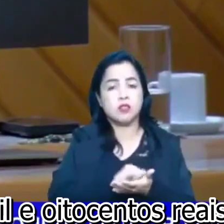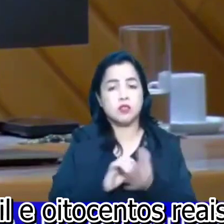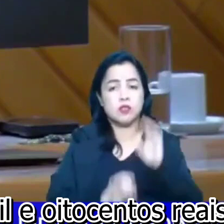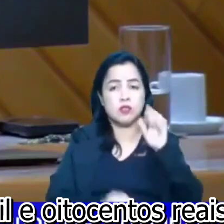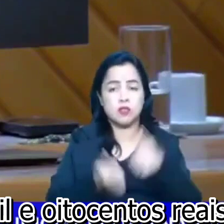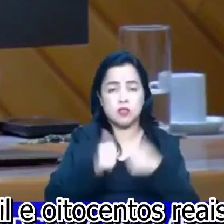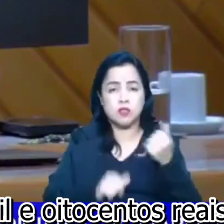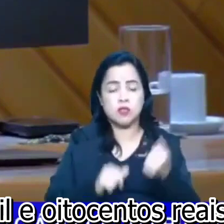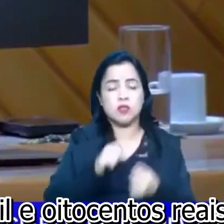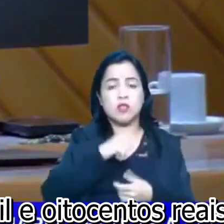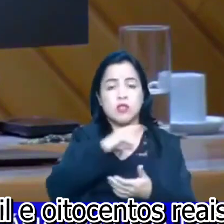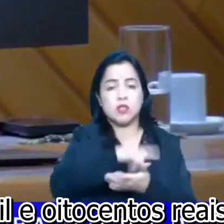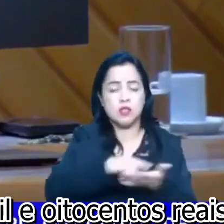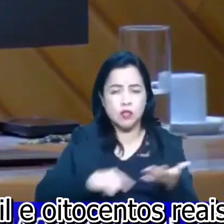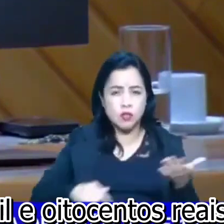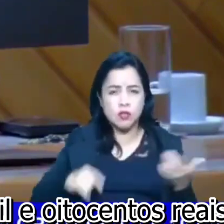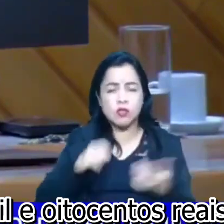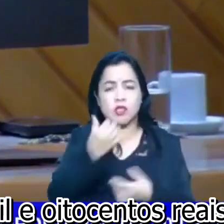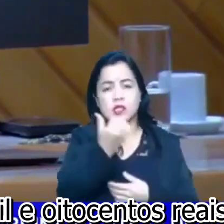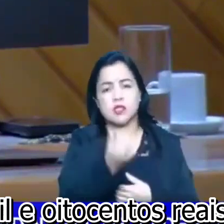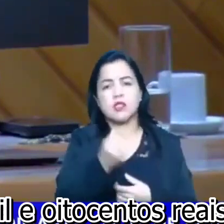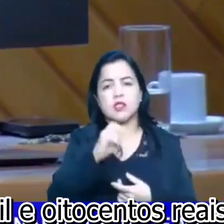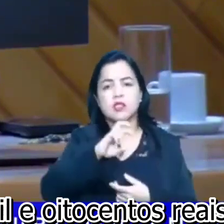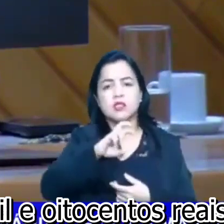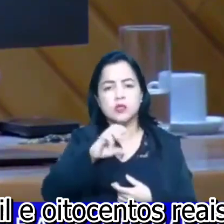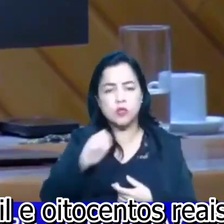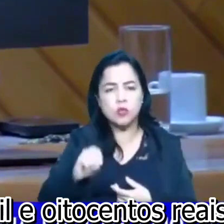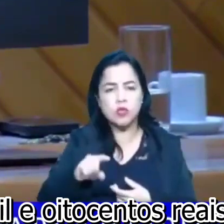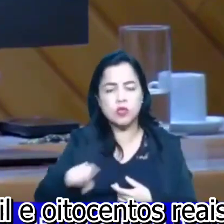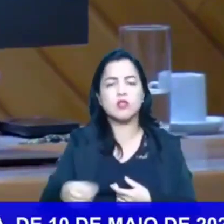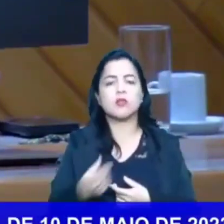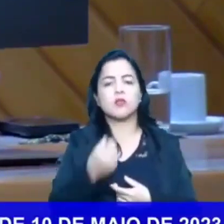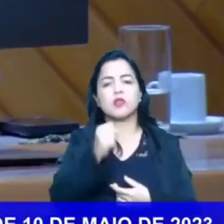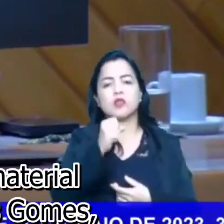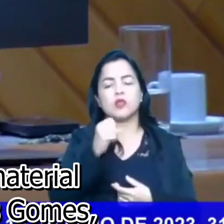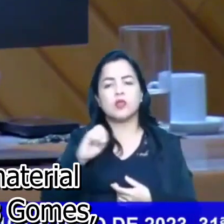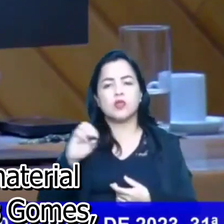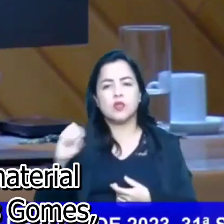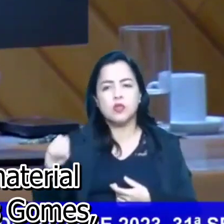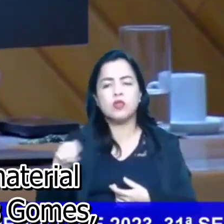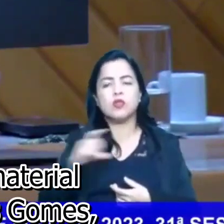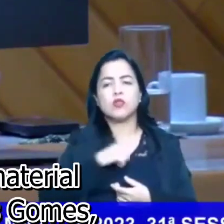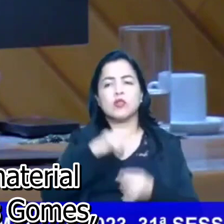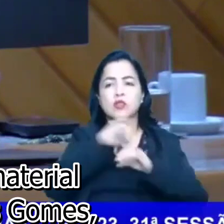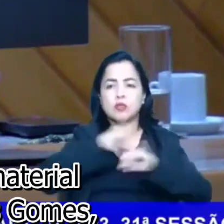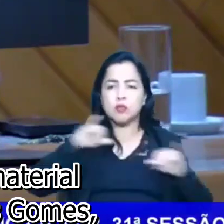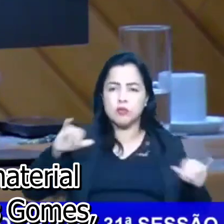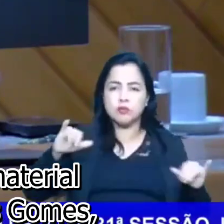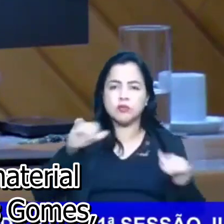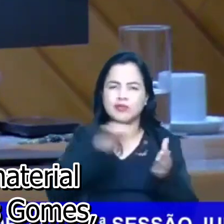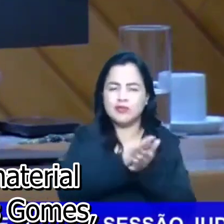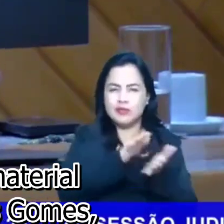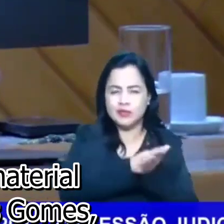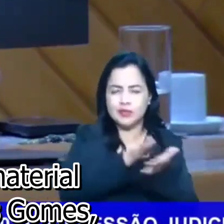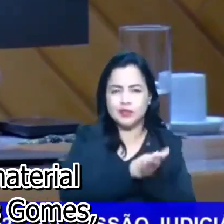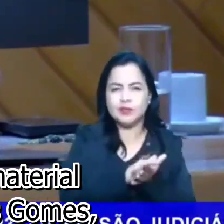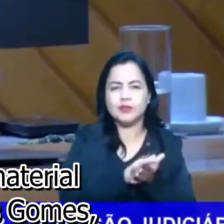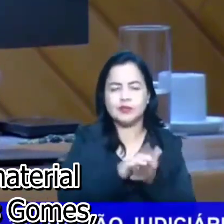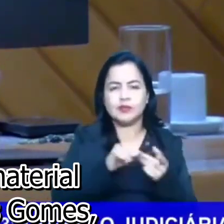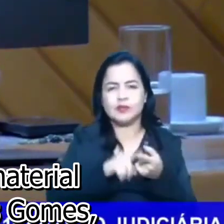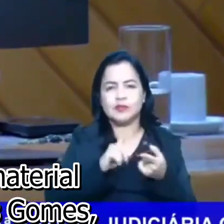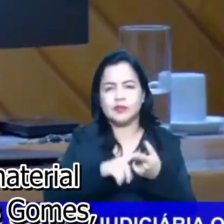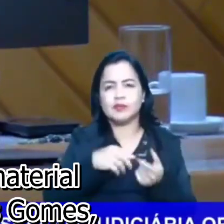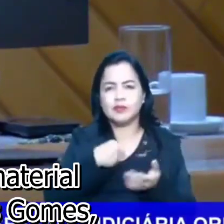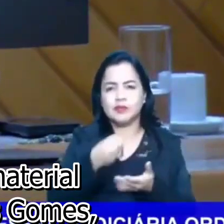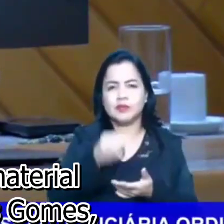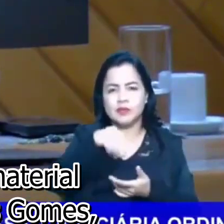fiscais de número 6, no valor de R$ 50.800, referente a despesas com publicidade por material impresso com o